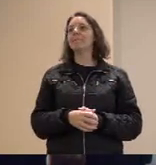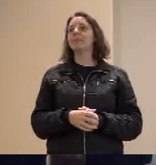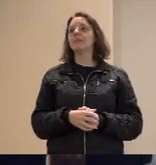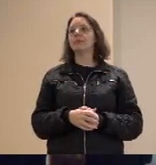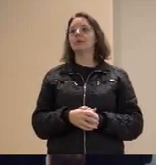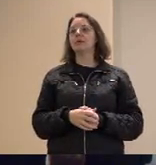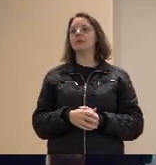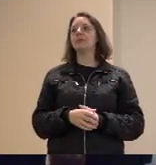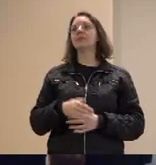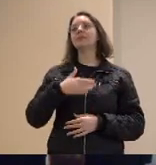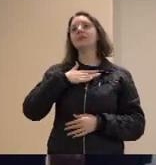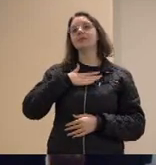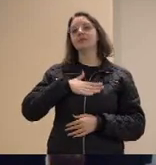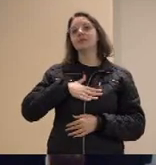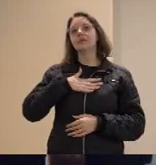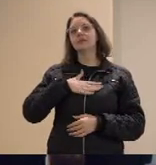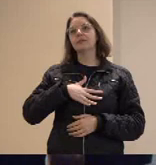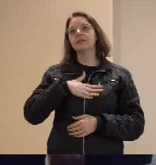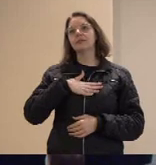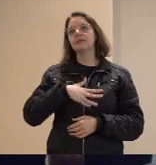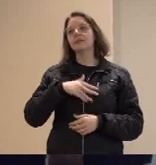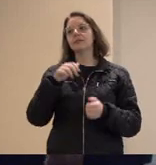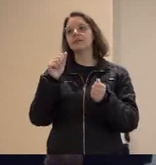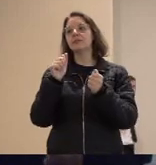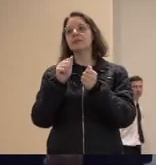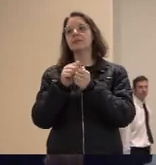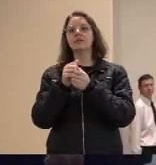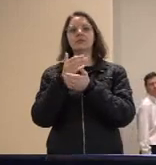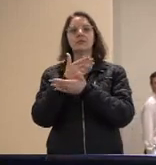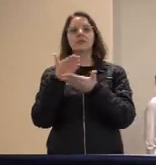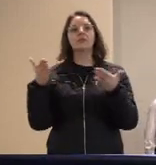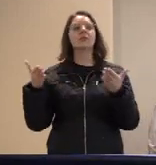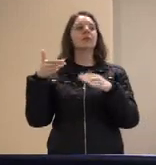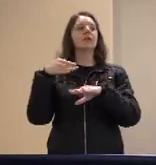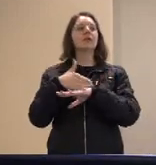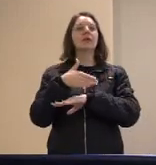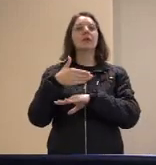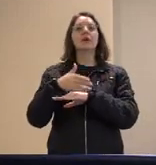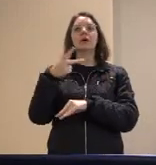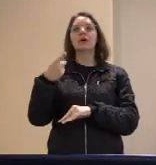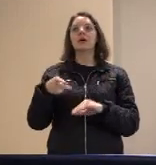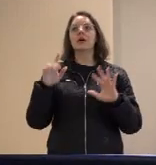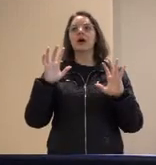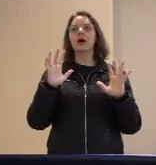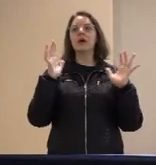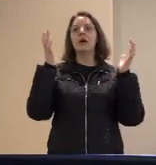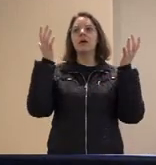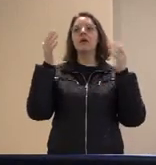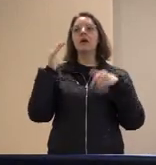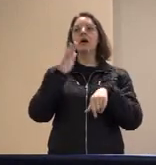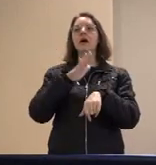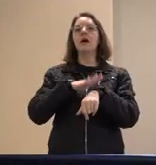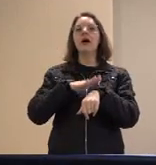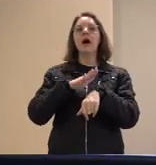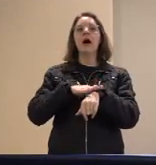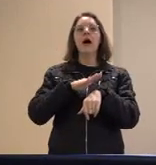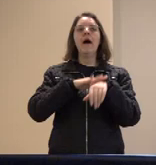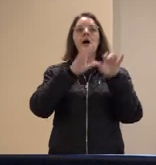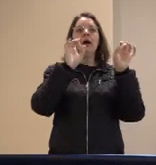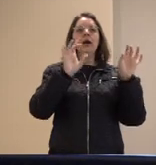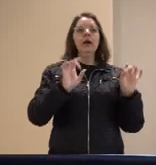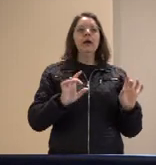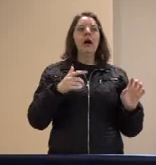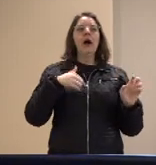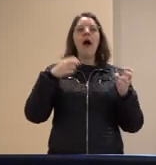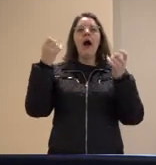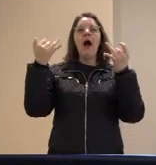um prazer enorme estar aqui participando desse evento, é um momento muito importante. Vou falar